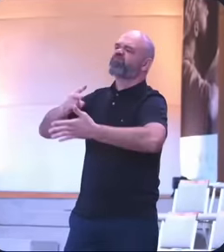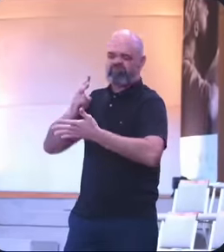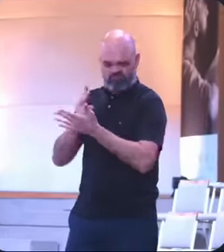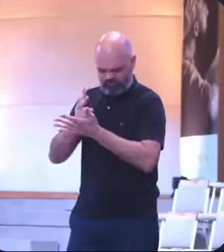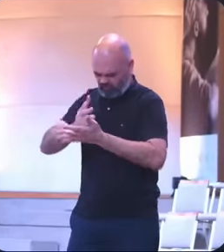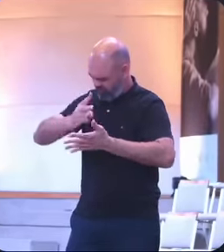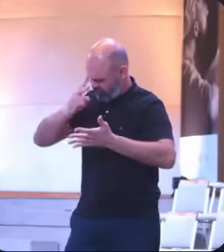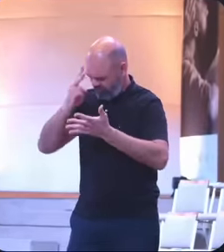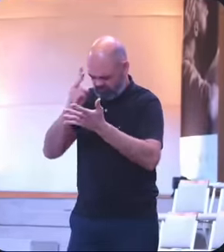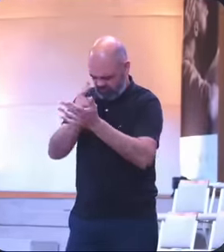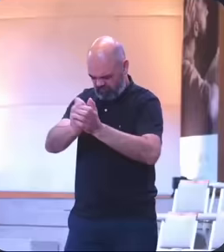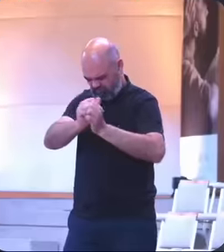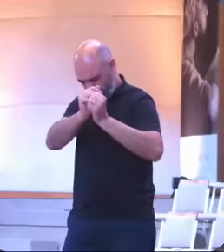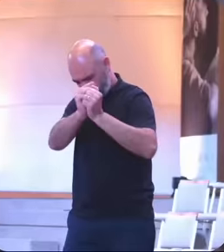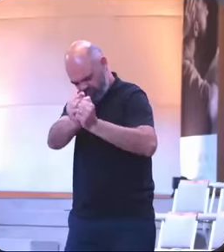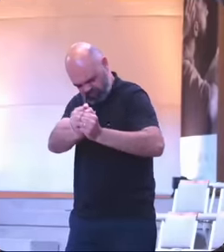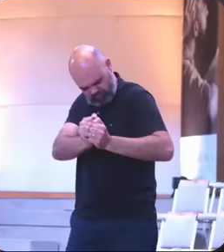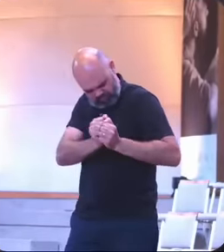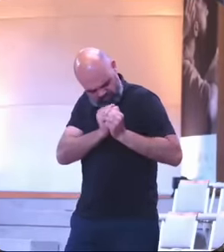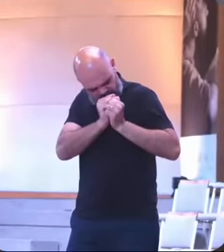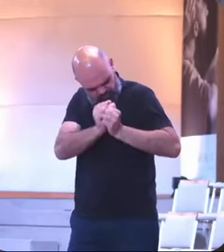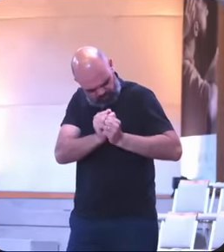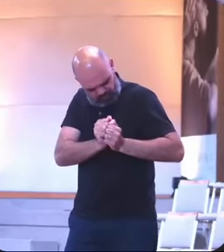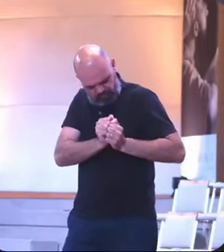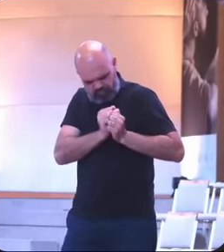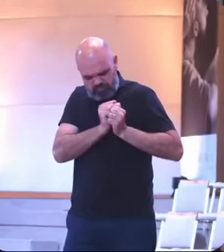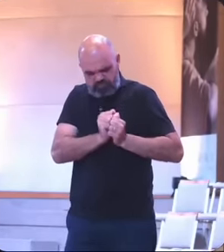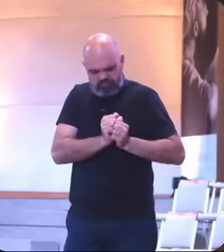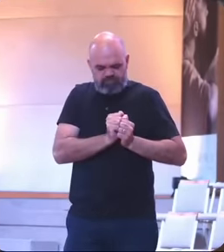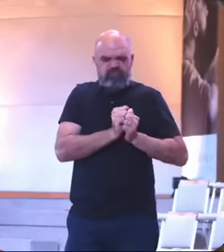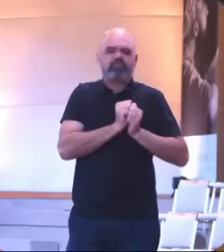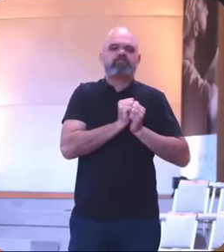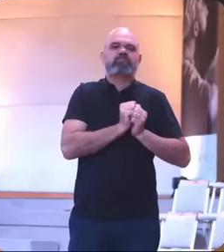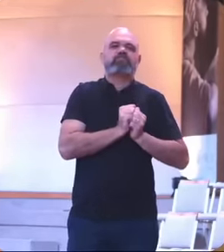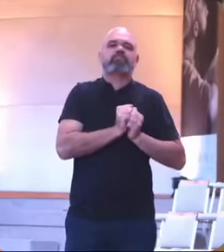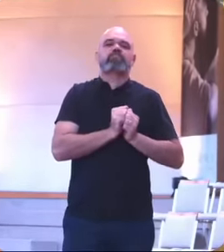me seguirá, Senhor.